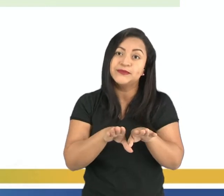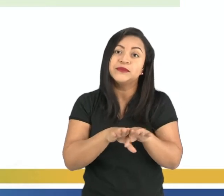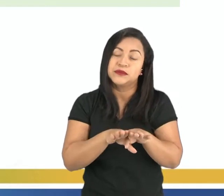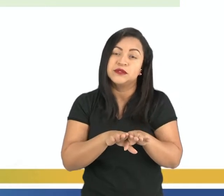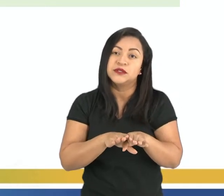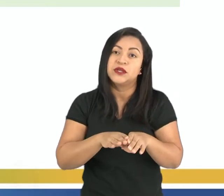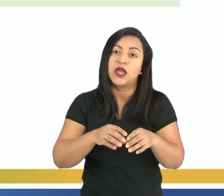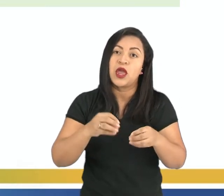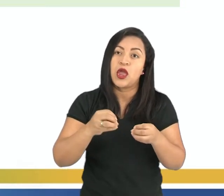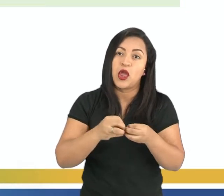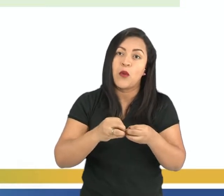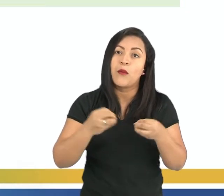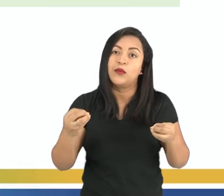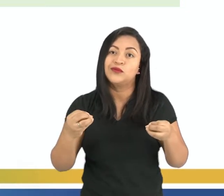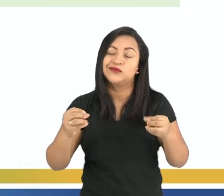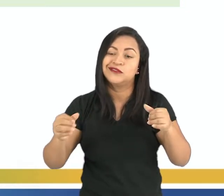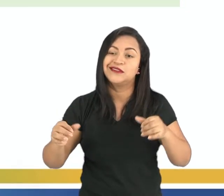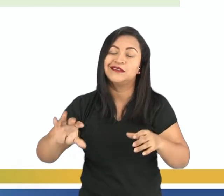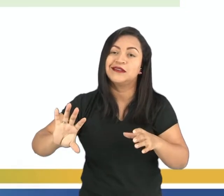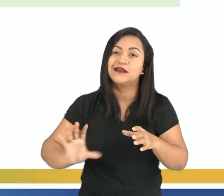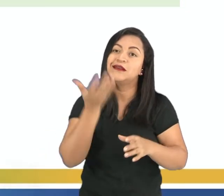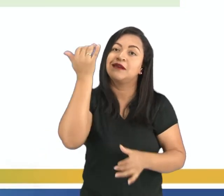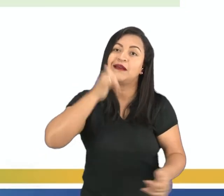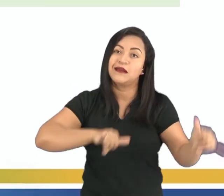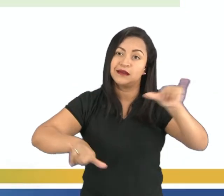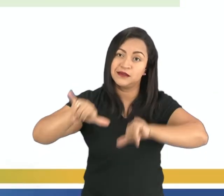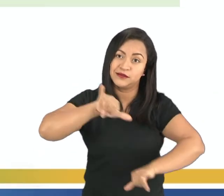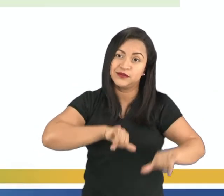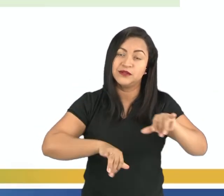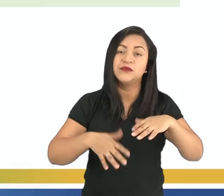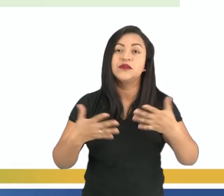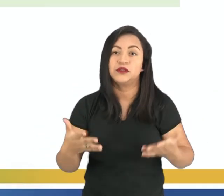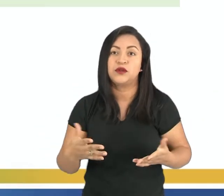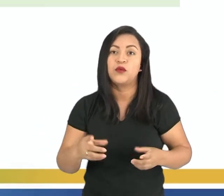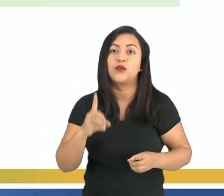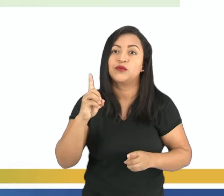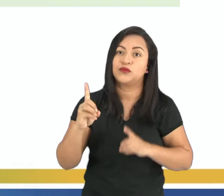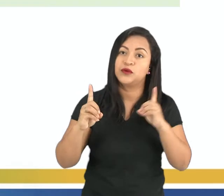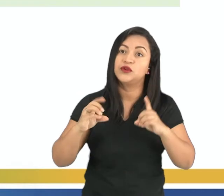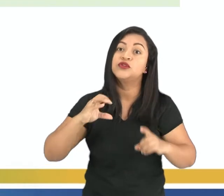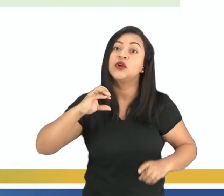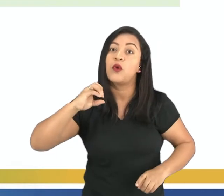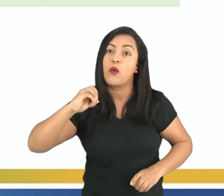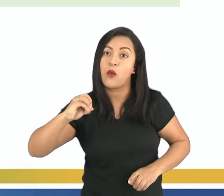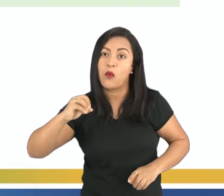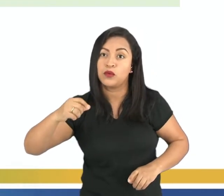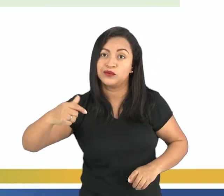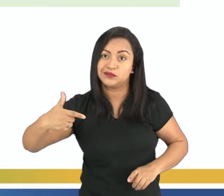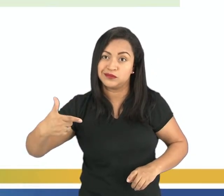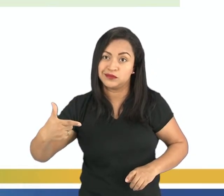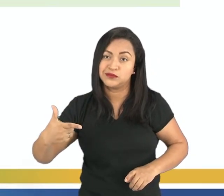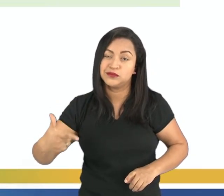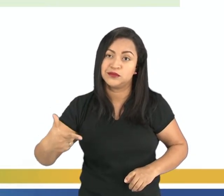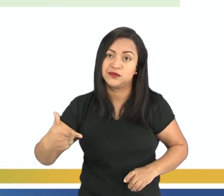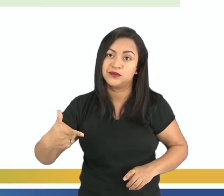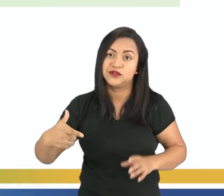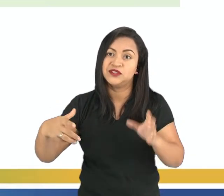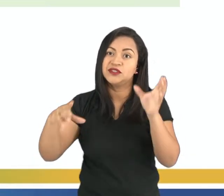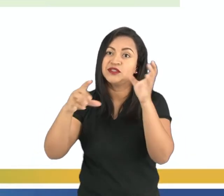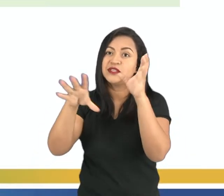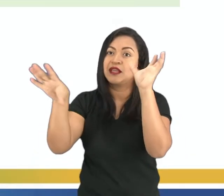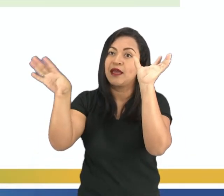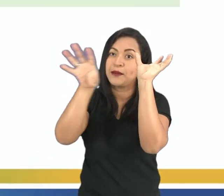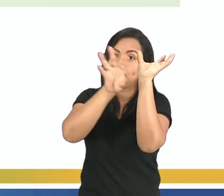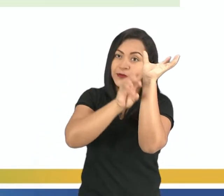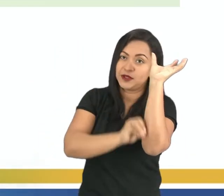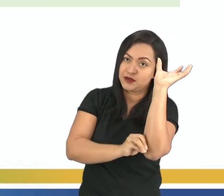produto dessa reação química. Então, os reagentes vão ser o gás carbônico, que a planta ela vai capturar através dos estômatos